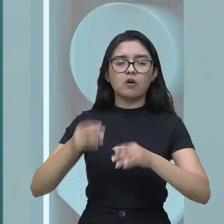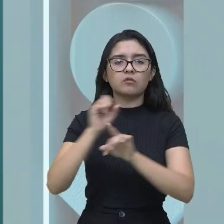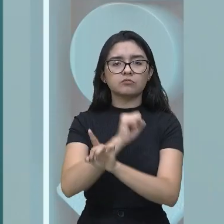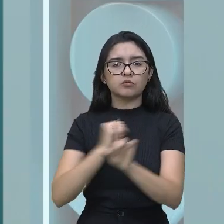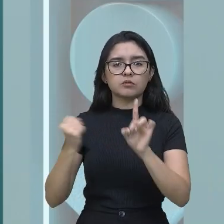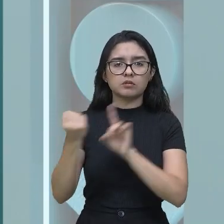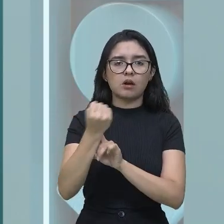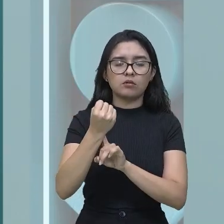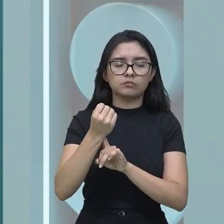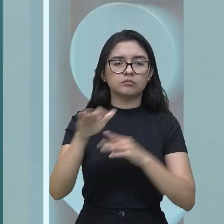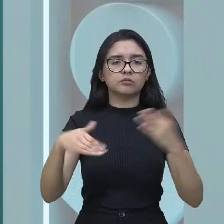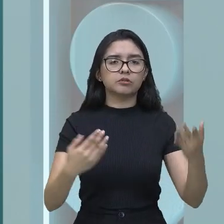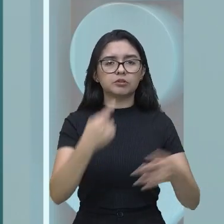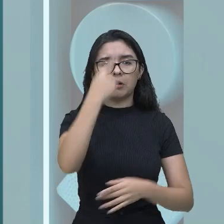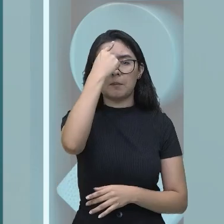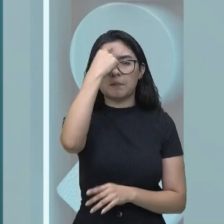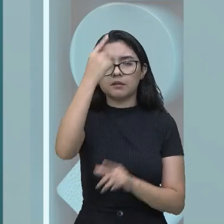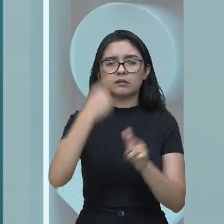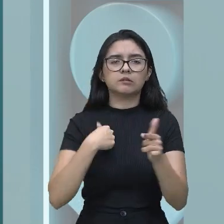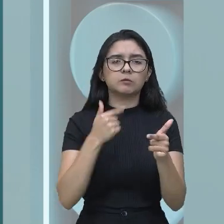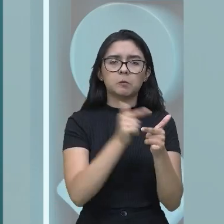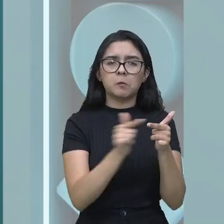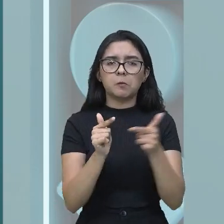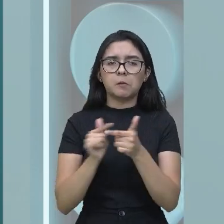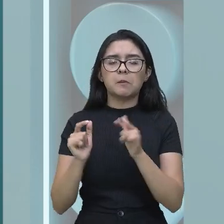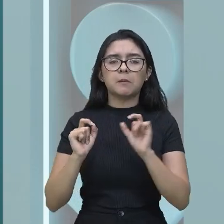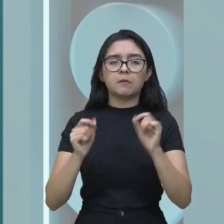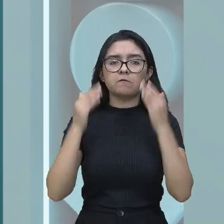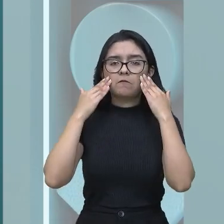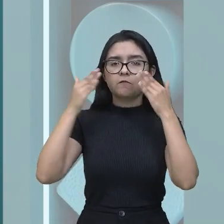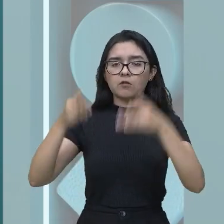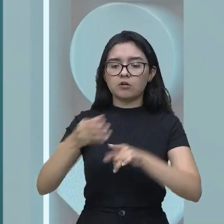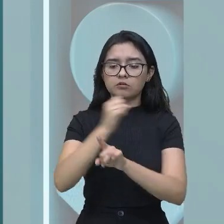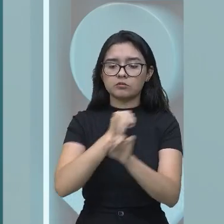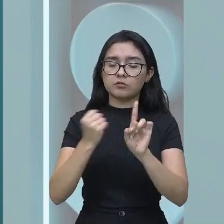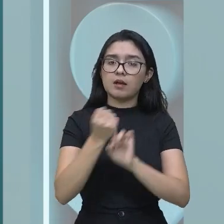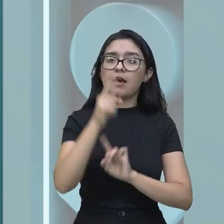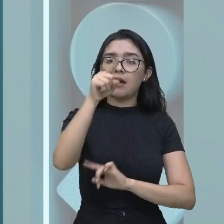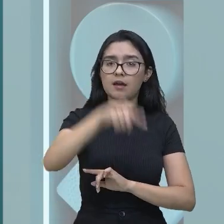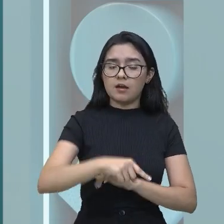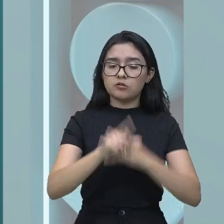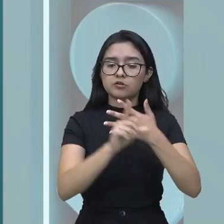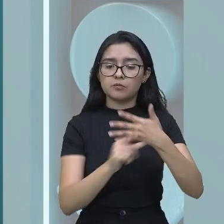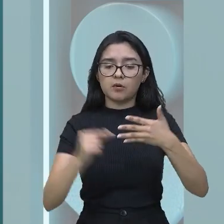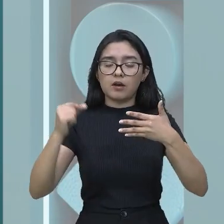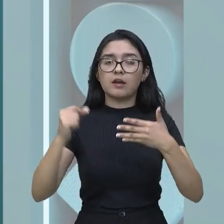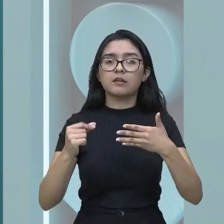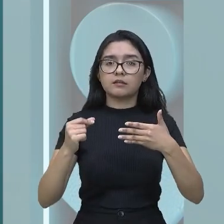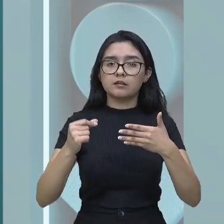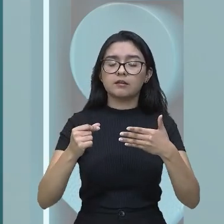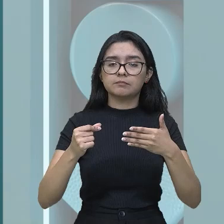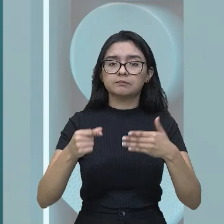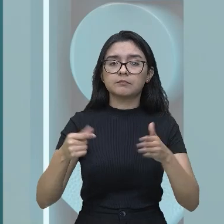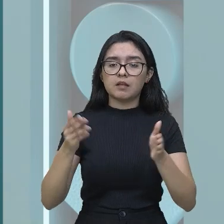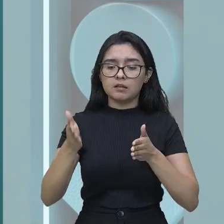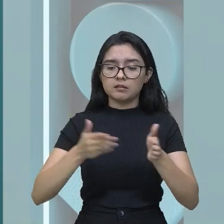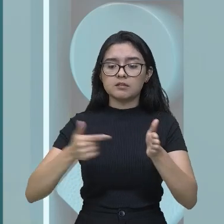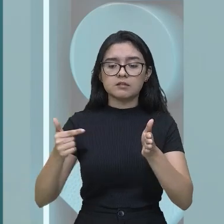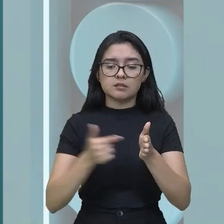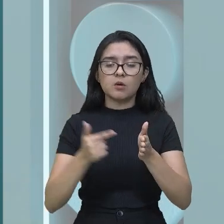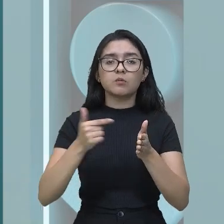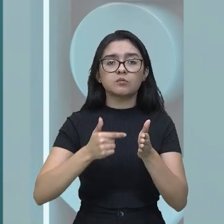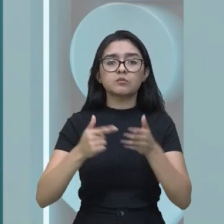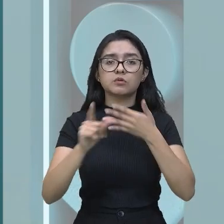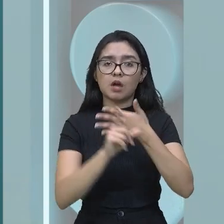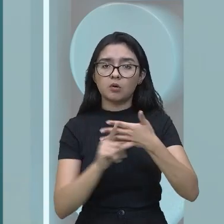quando a gente pensa na questão social isso daí é exatamente o que os poetas da segunda fase do modernismo fazia os autores em